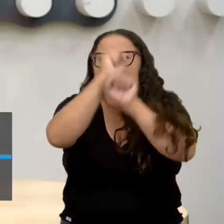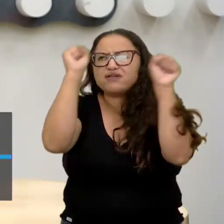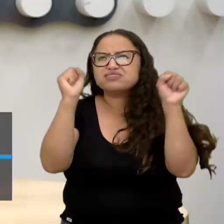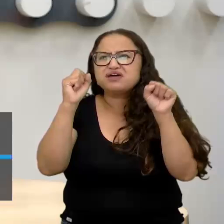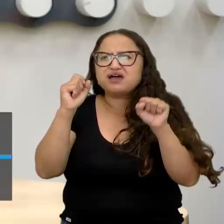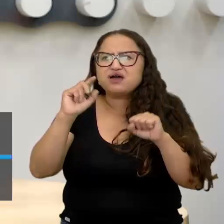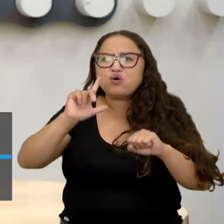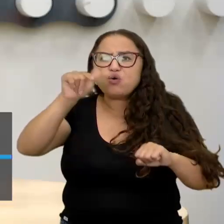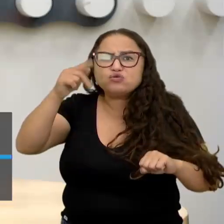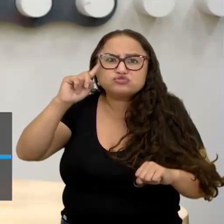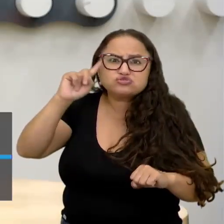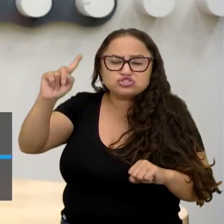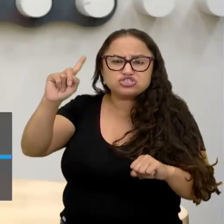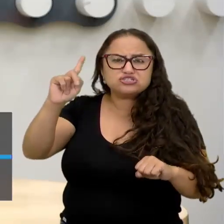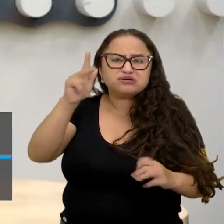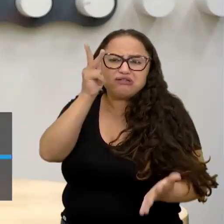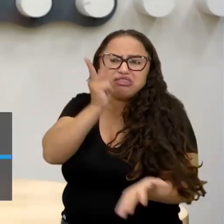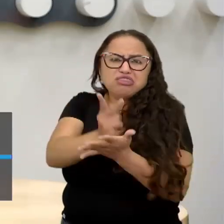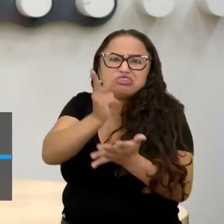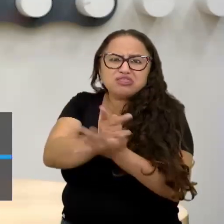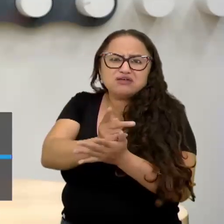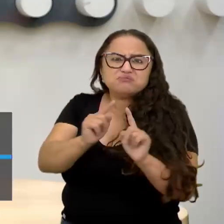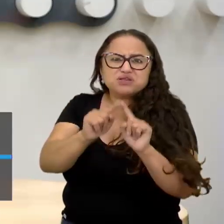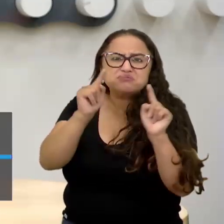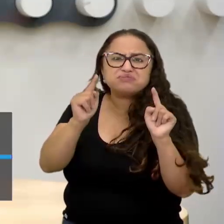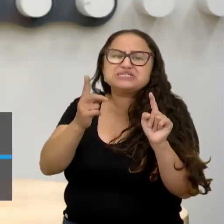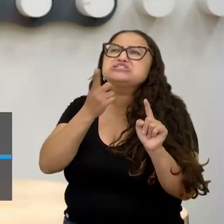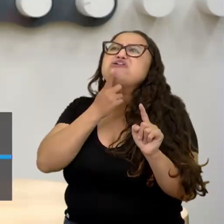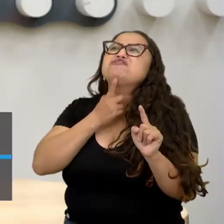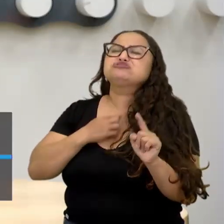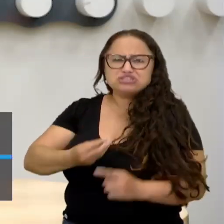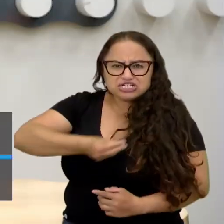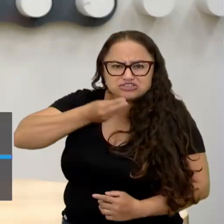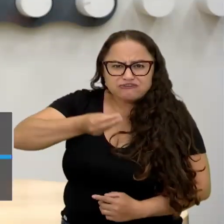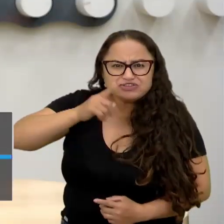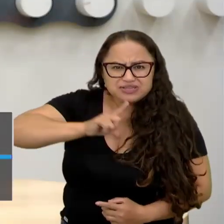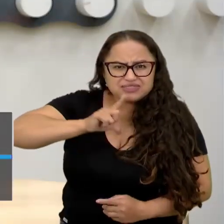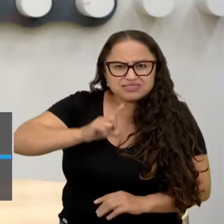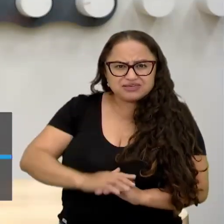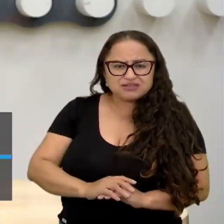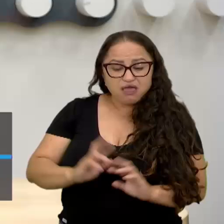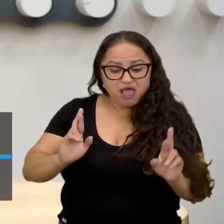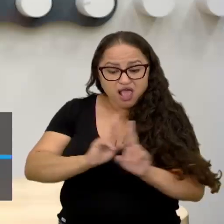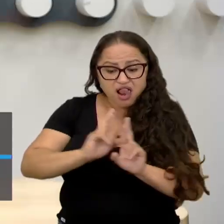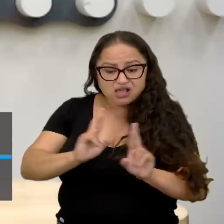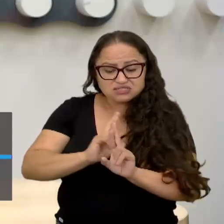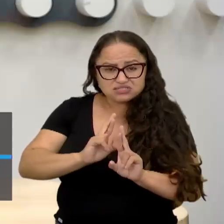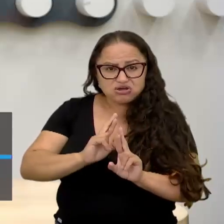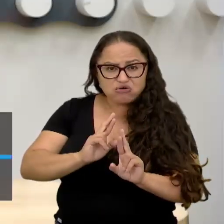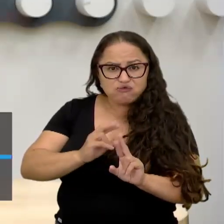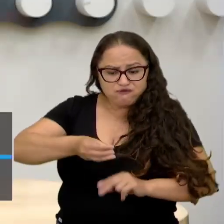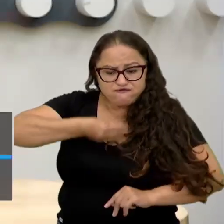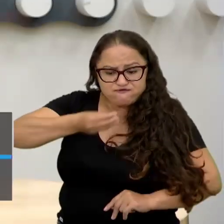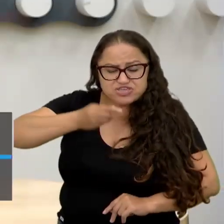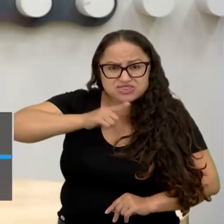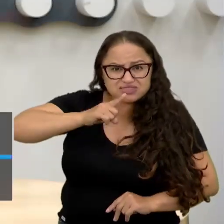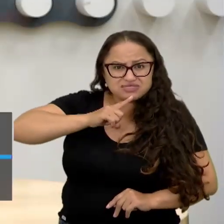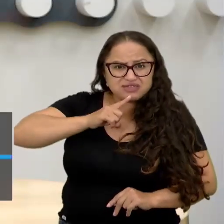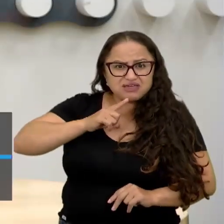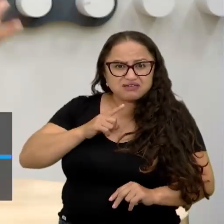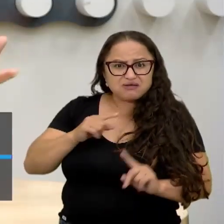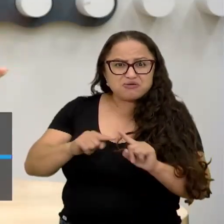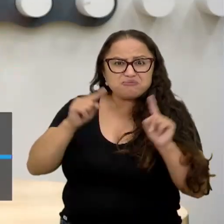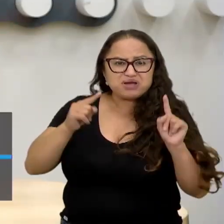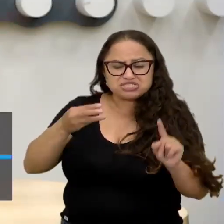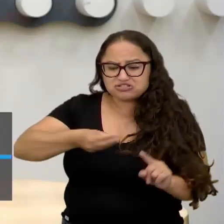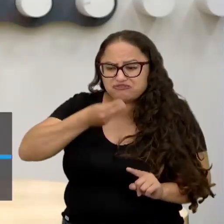eu continuar, né? Mas ao mesmo tempo eu tenho vontade de viver, então essa relação, eu tenho vontade de viver, mas que vida que eu tenho? Eu não